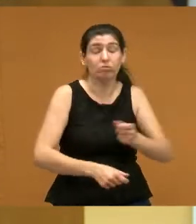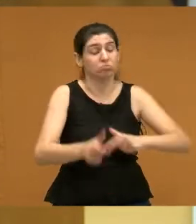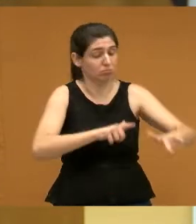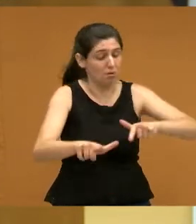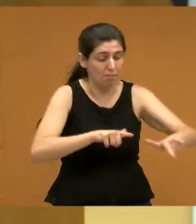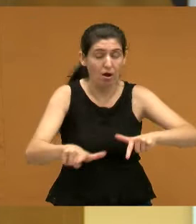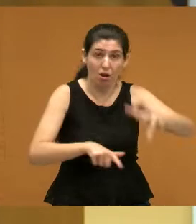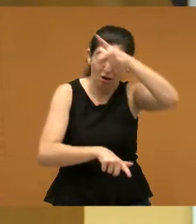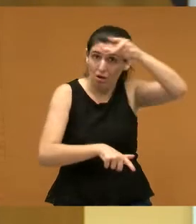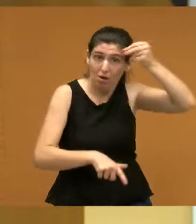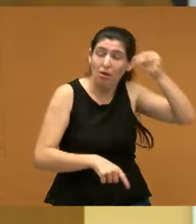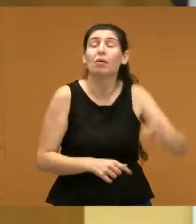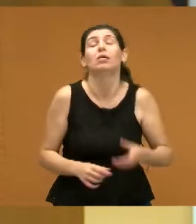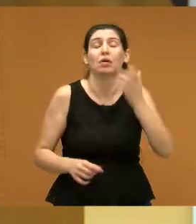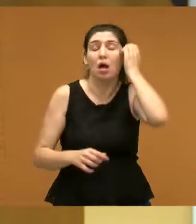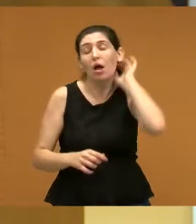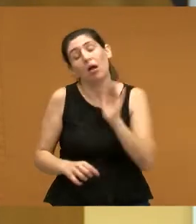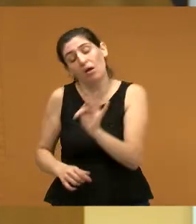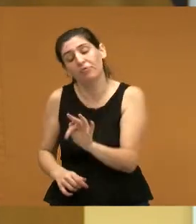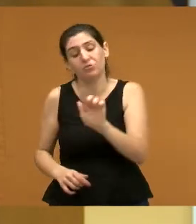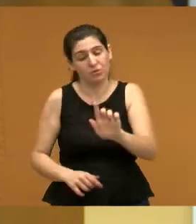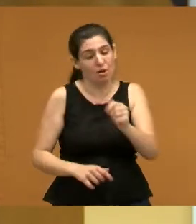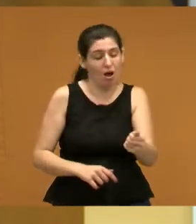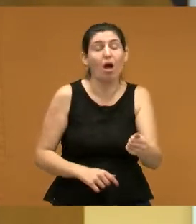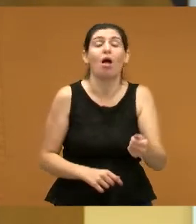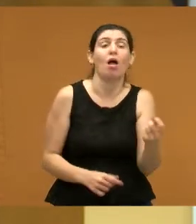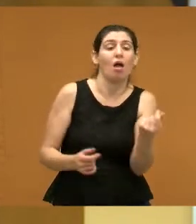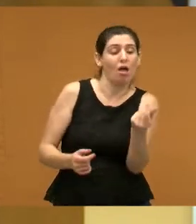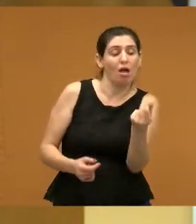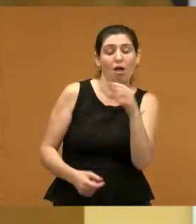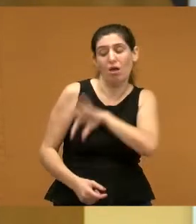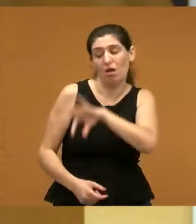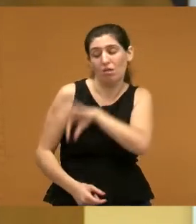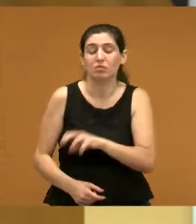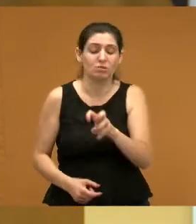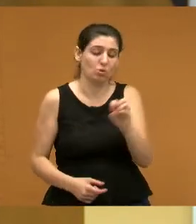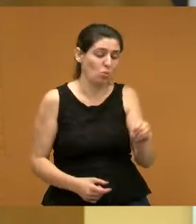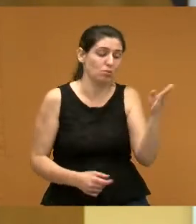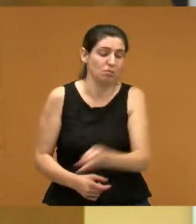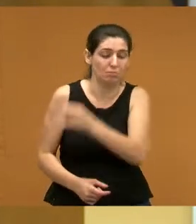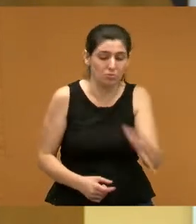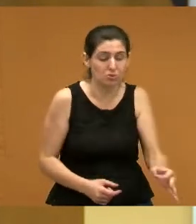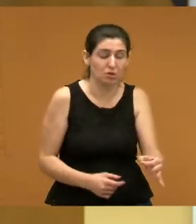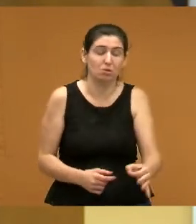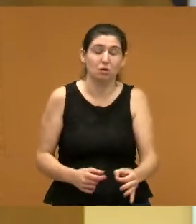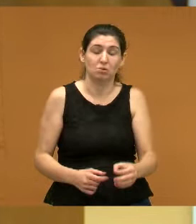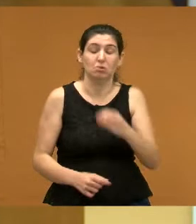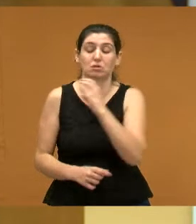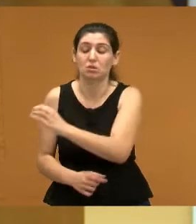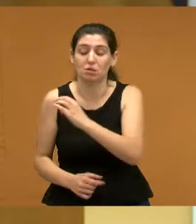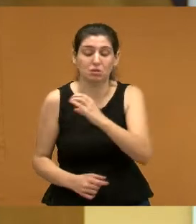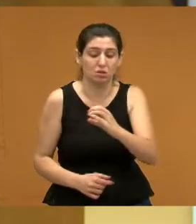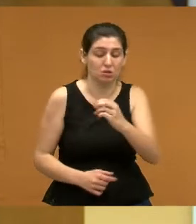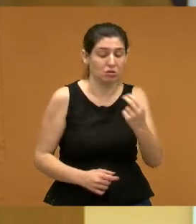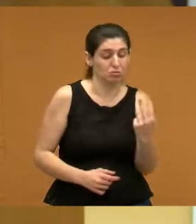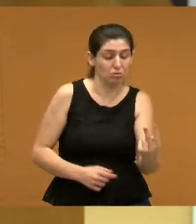da FGA será correspondente a 50% do valor da referência CC2.